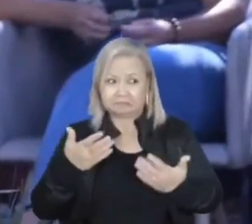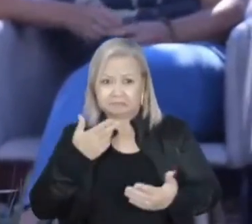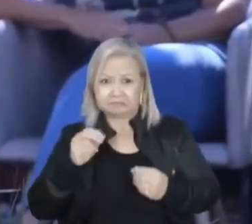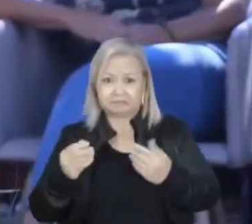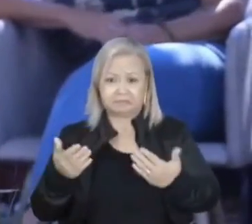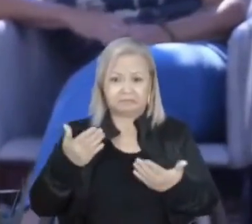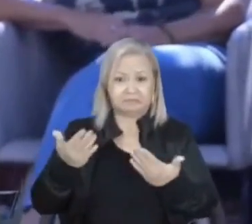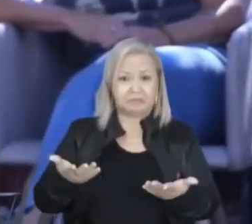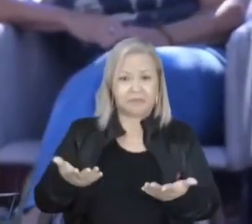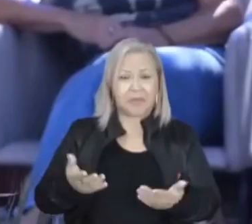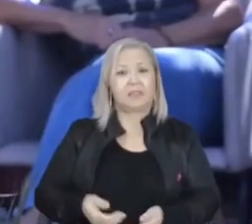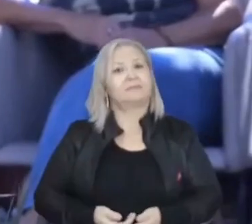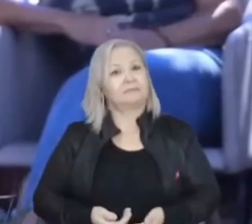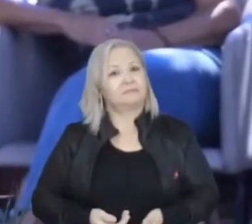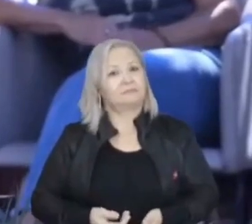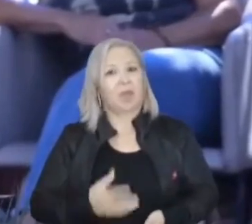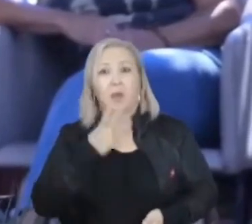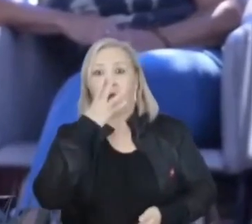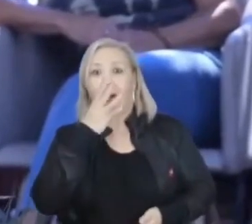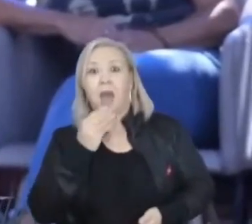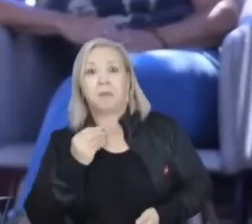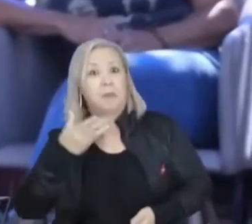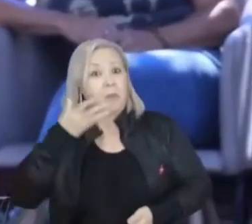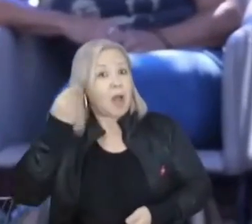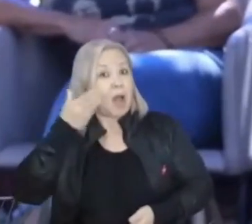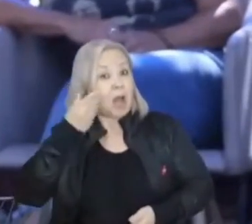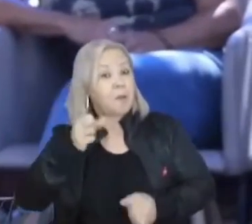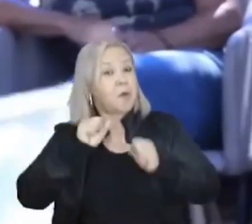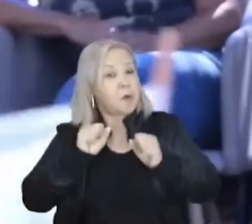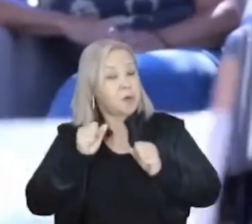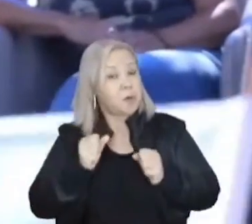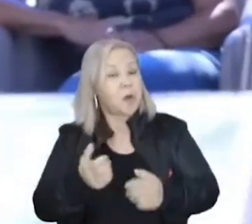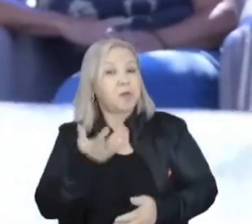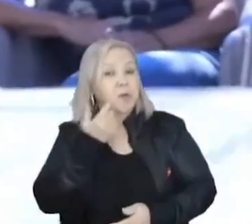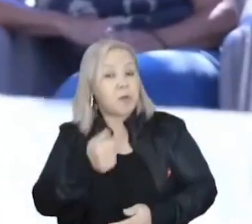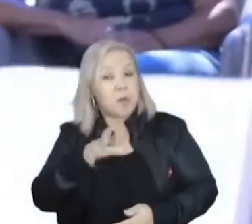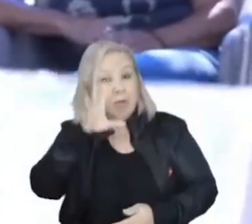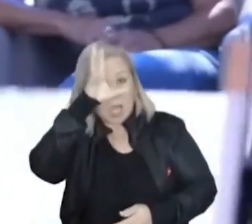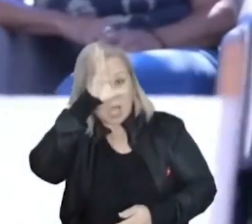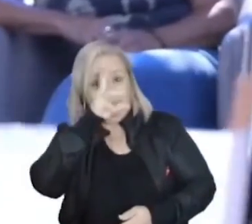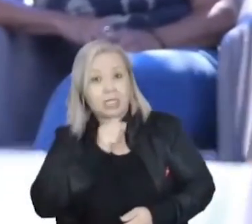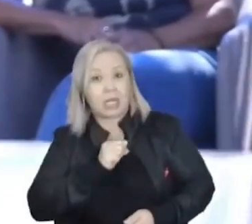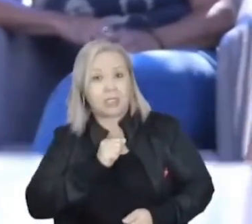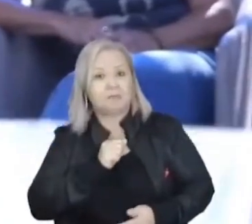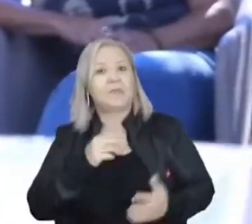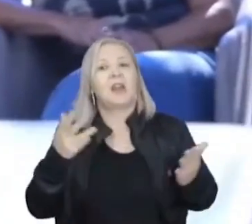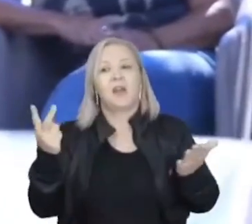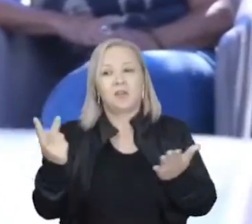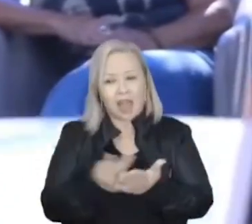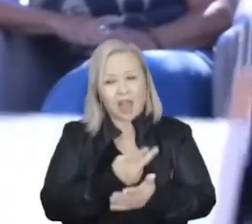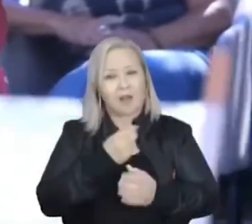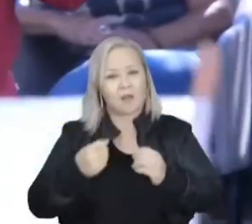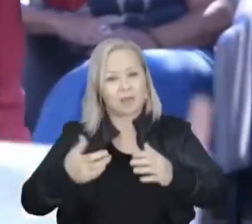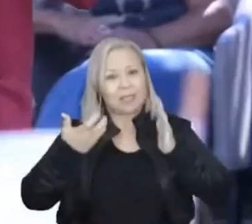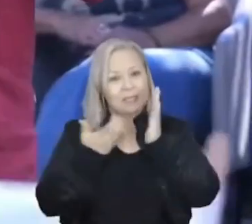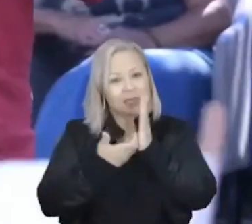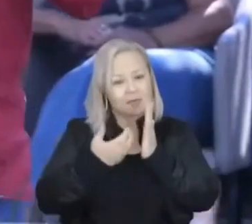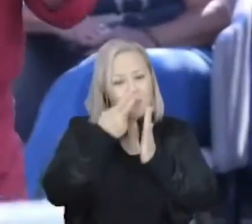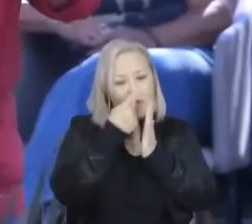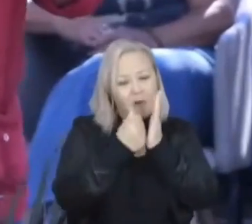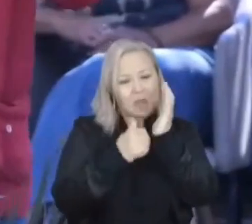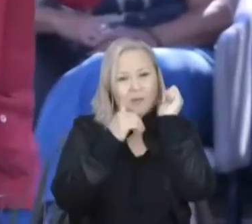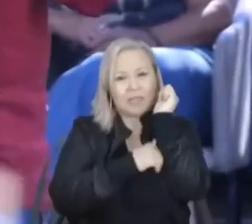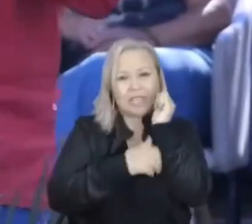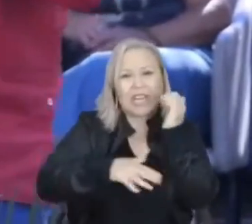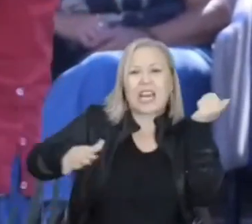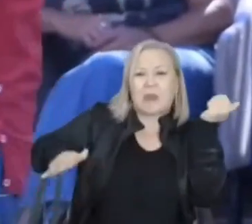o que está acontecendo com o orçamento secreto na Câmara dos Deputados, que é a maior bandidagem já